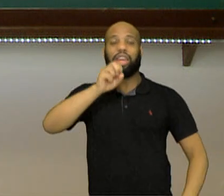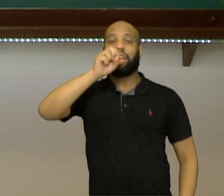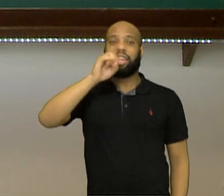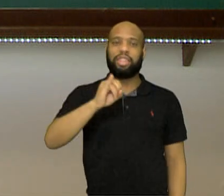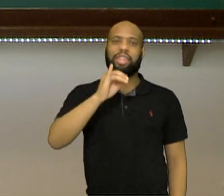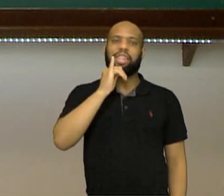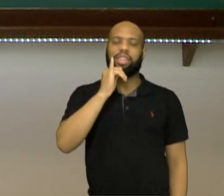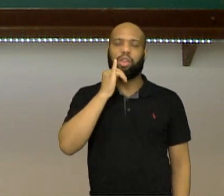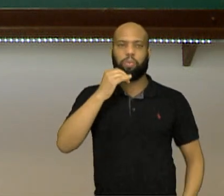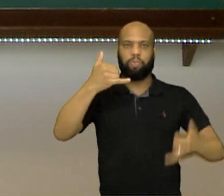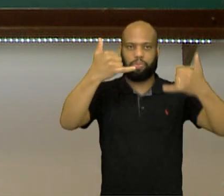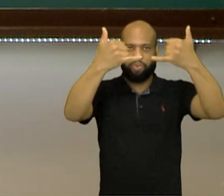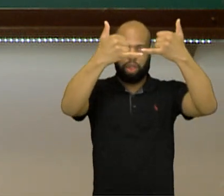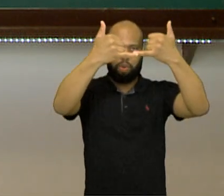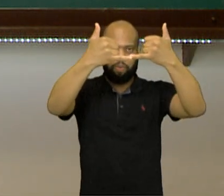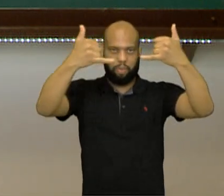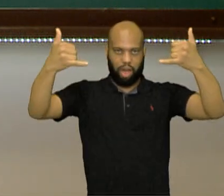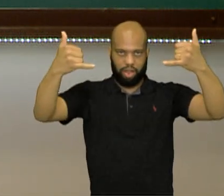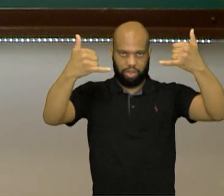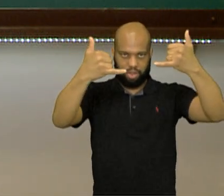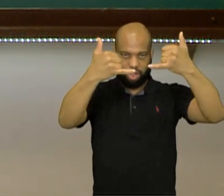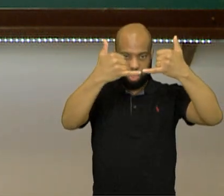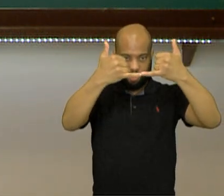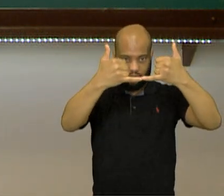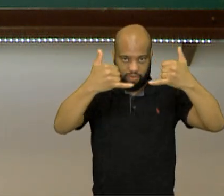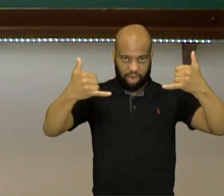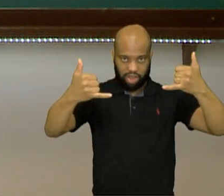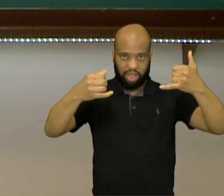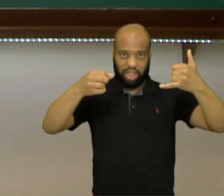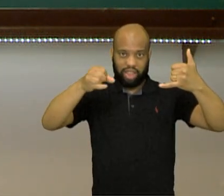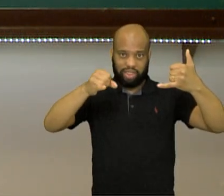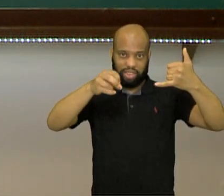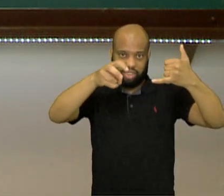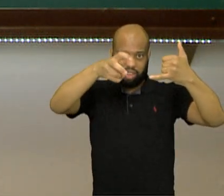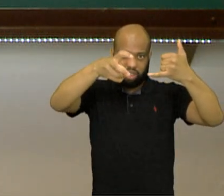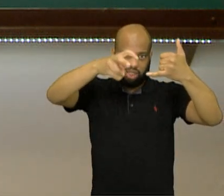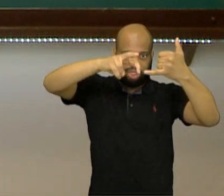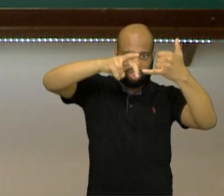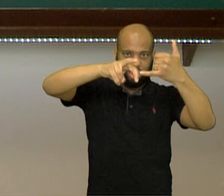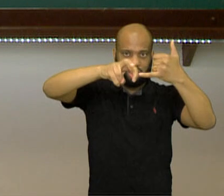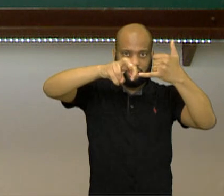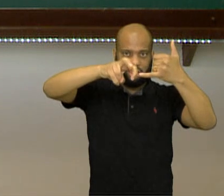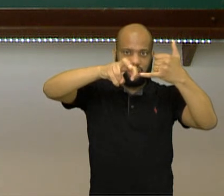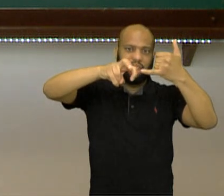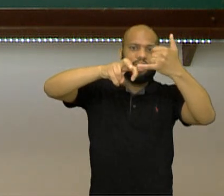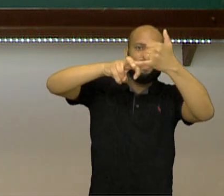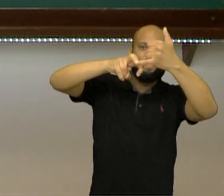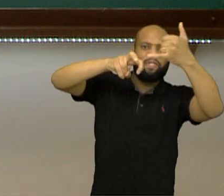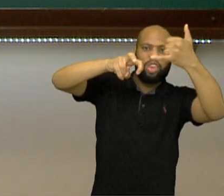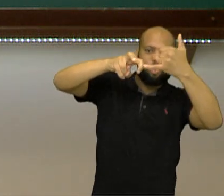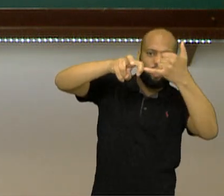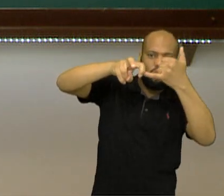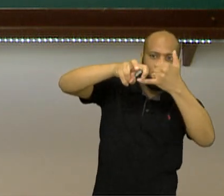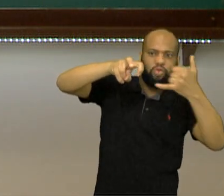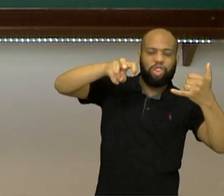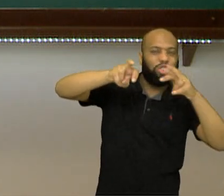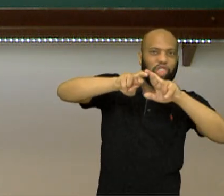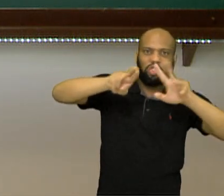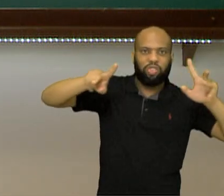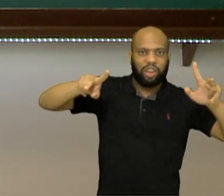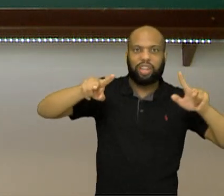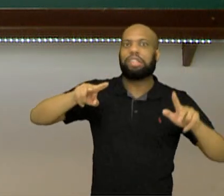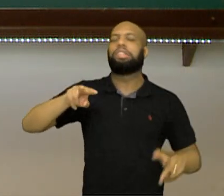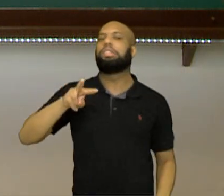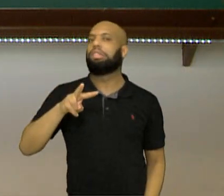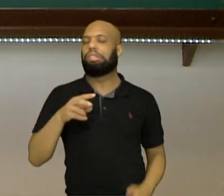em outra fase, ou numa fase num neutro, desde que ele não encoste no fio